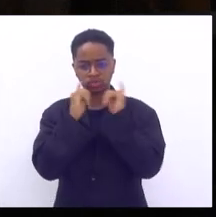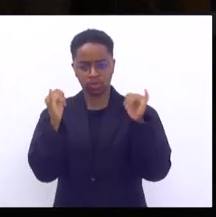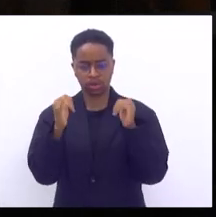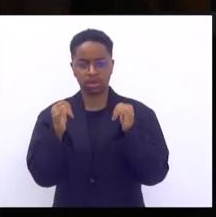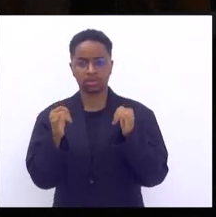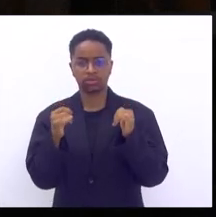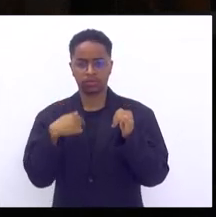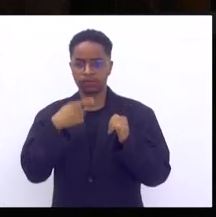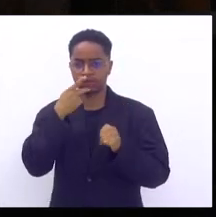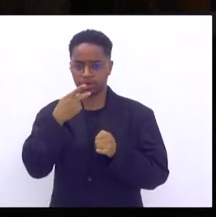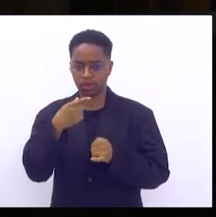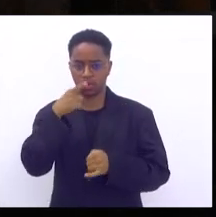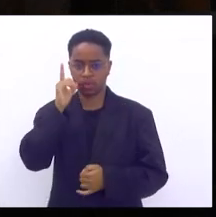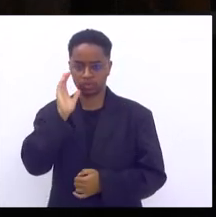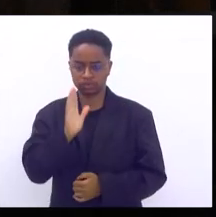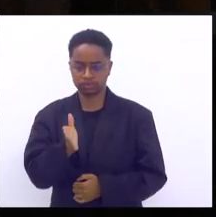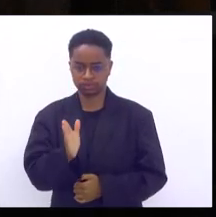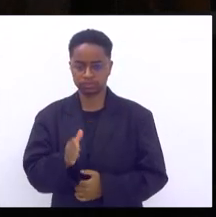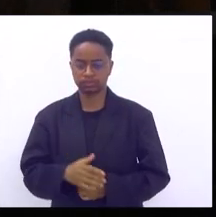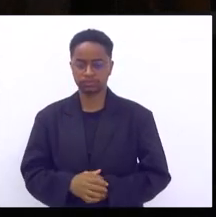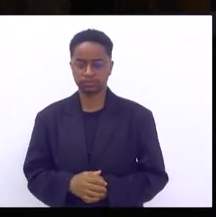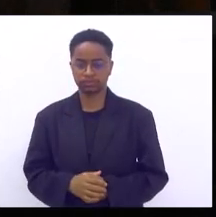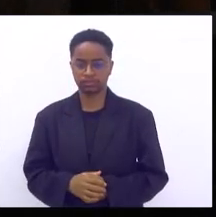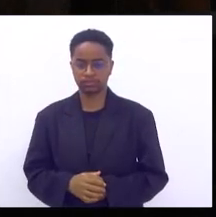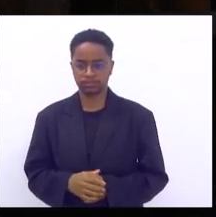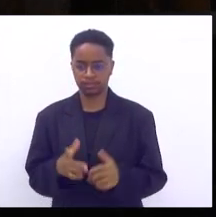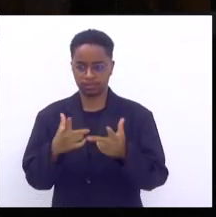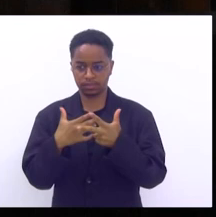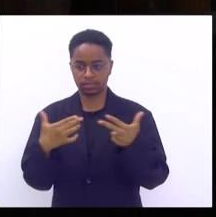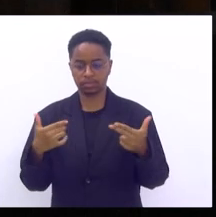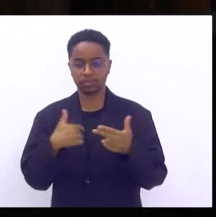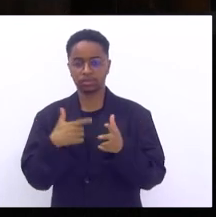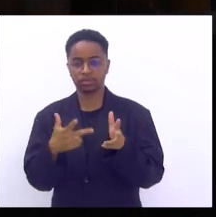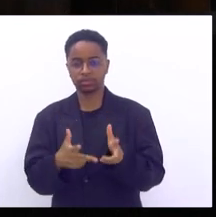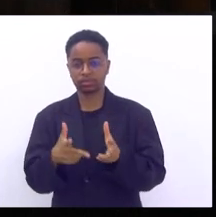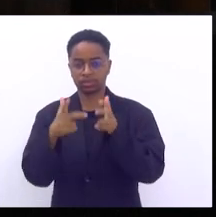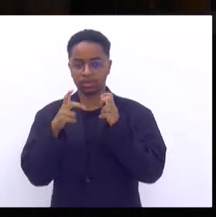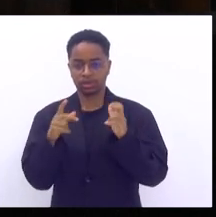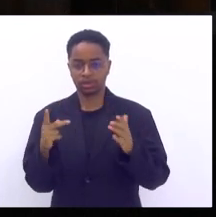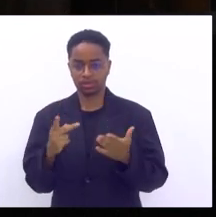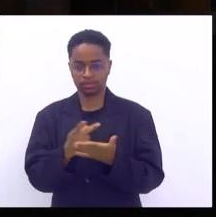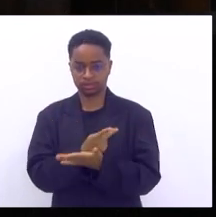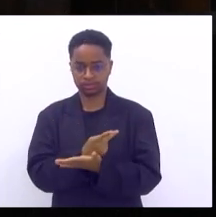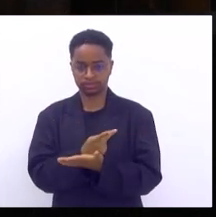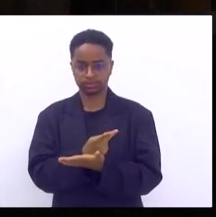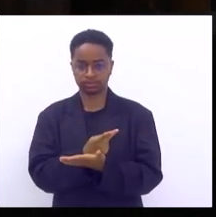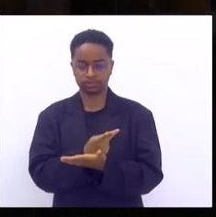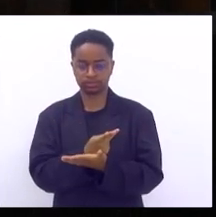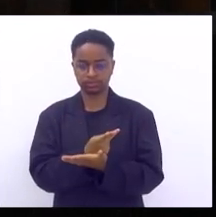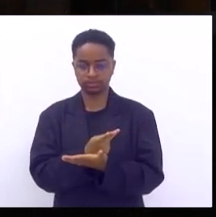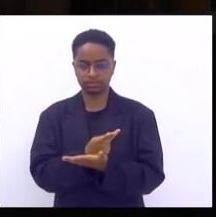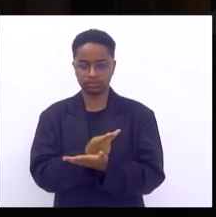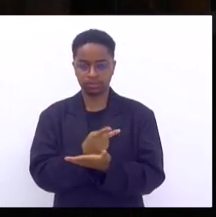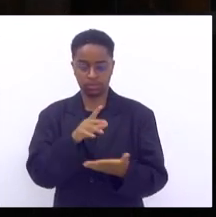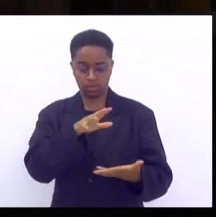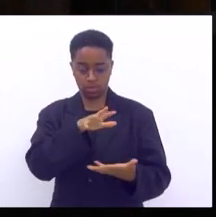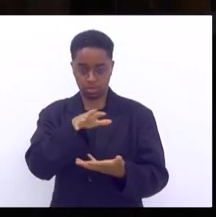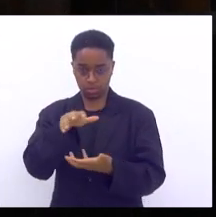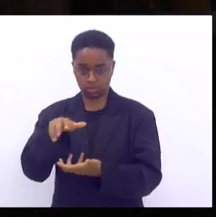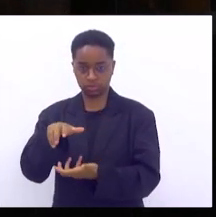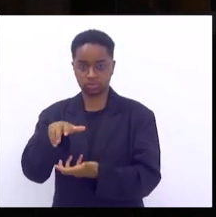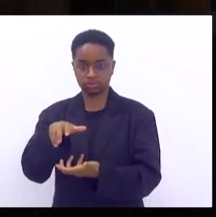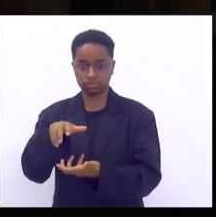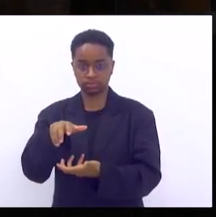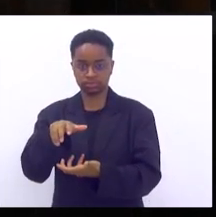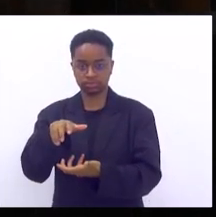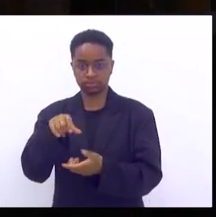dia de ontem, com o que eu tenho visto acontecer no mundo,